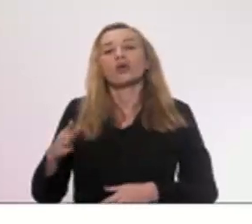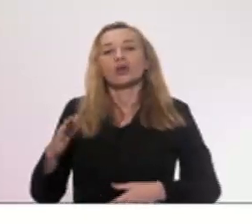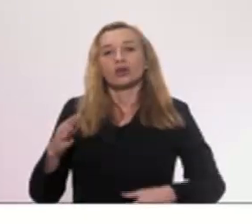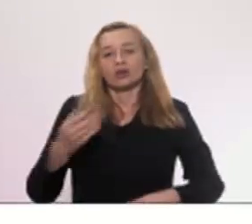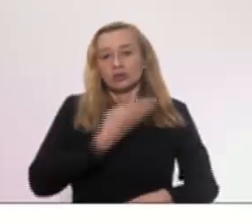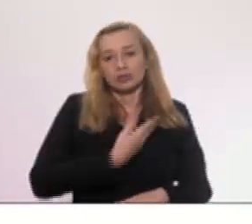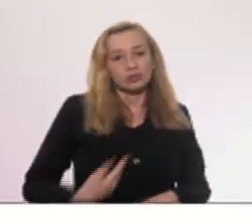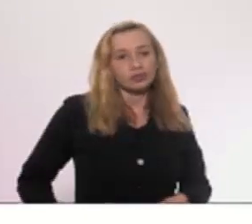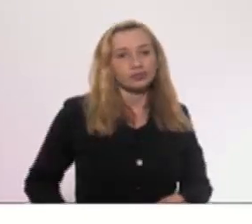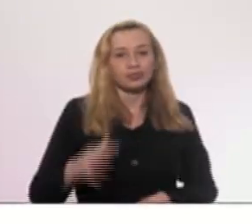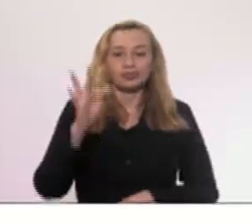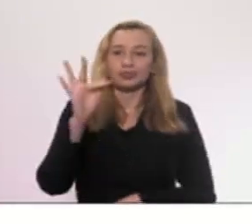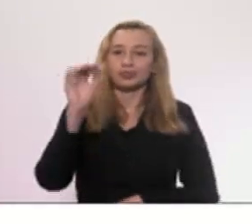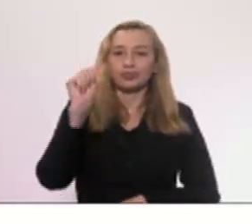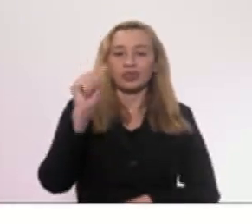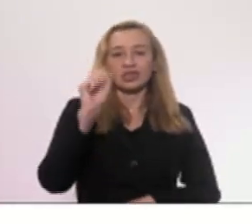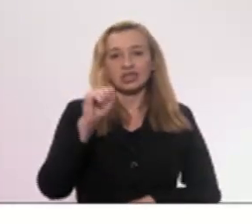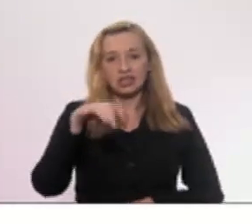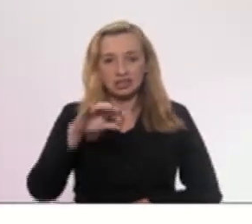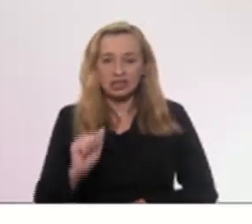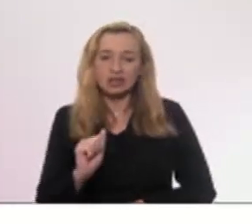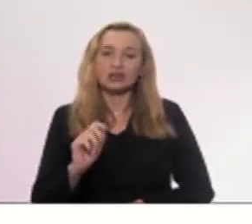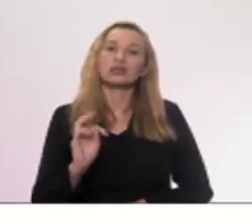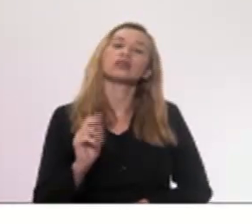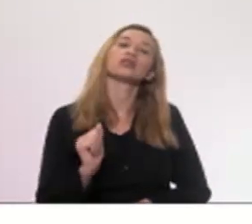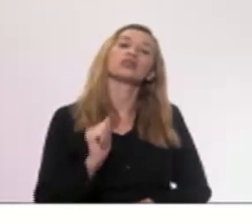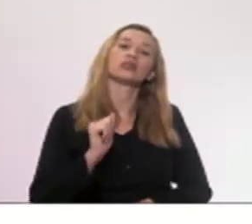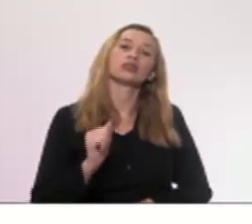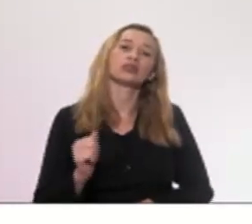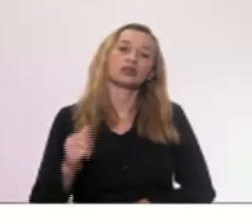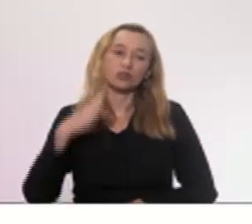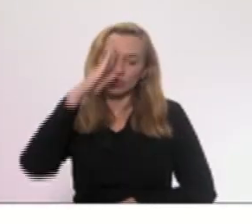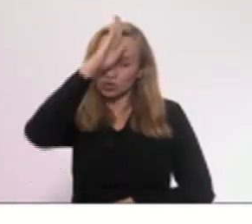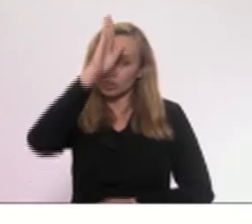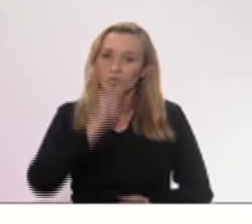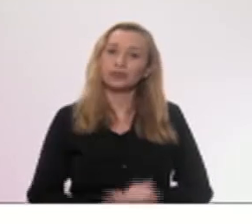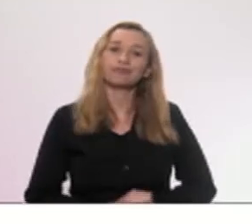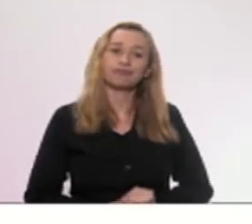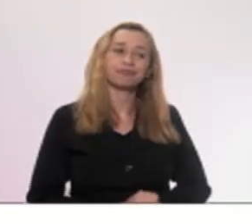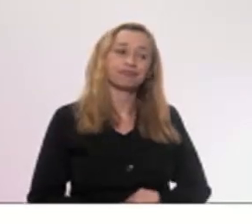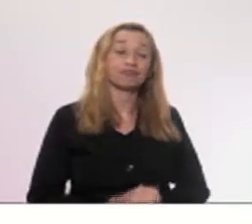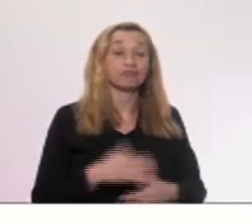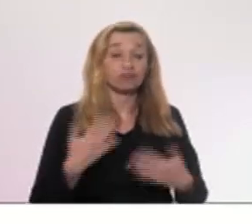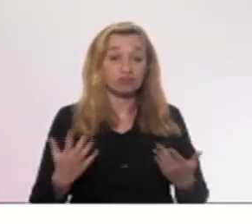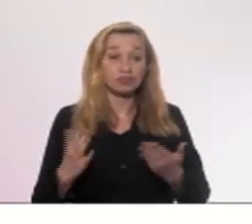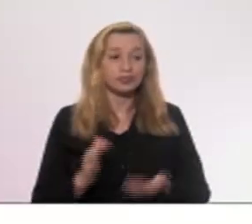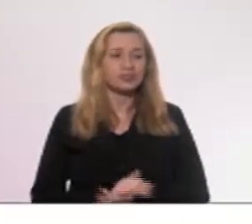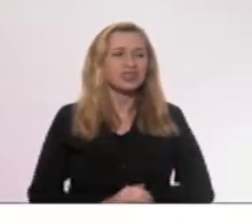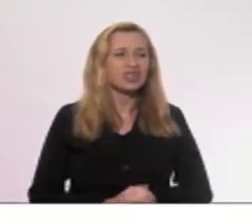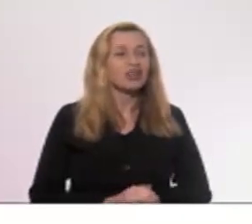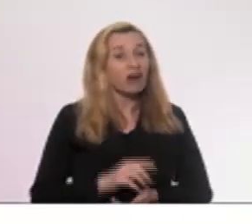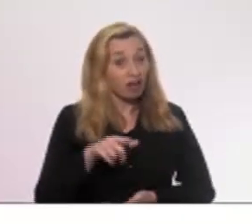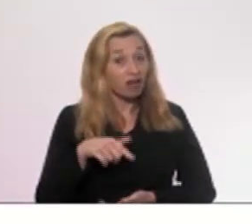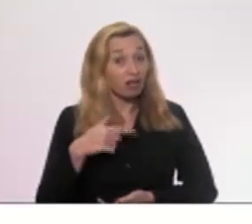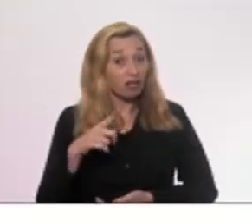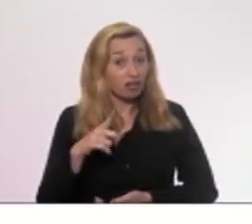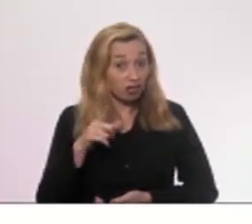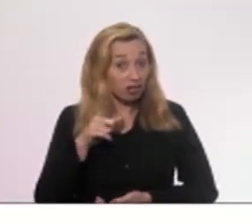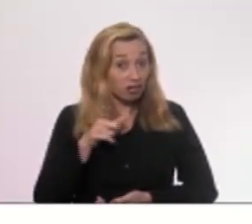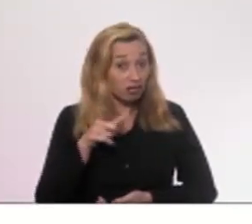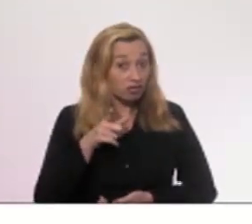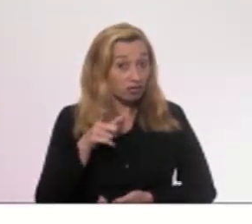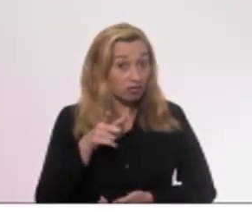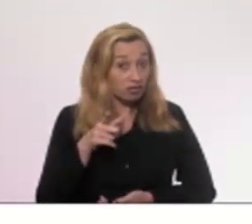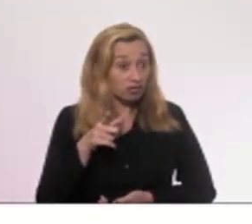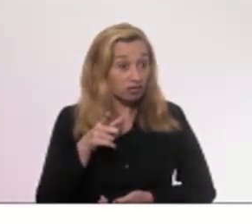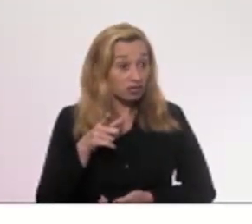do ponto de vista institucional, é o primeiro magistrado da República. Portanto, até